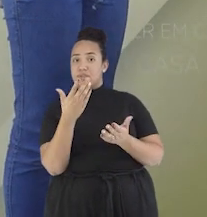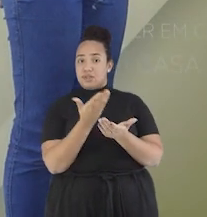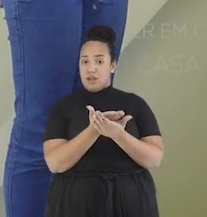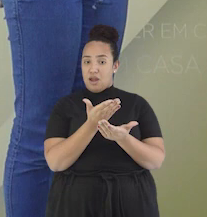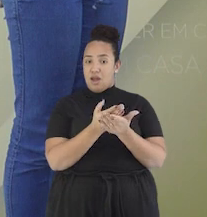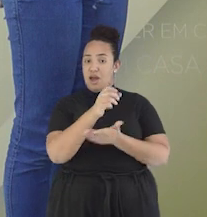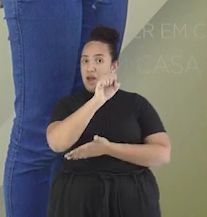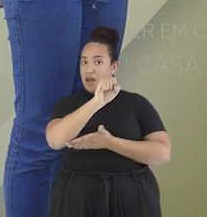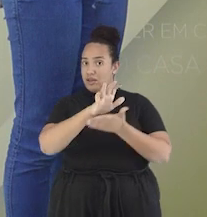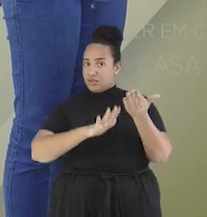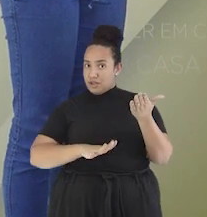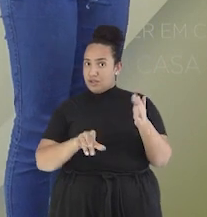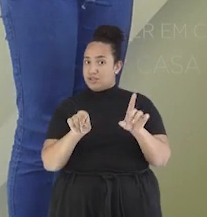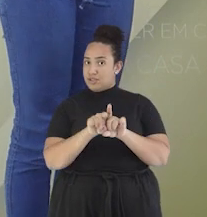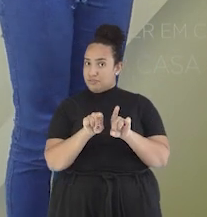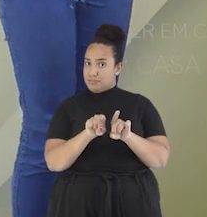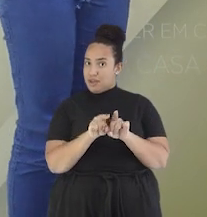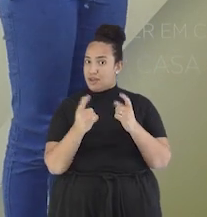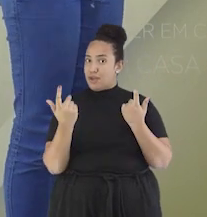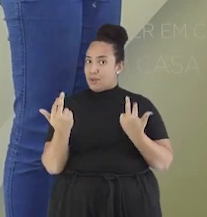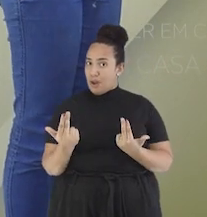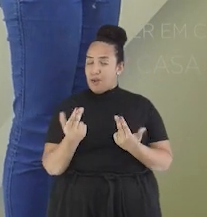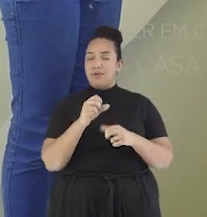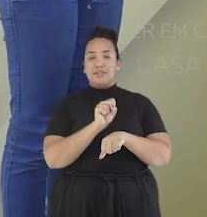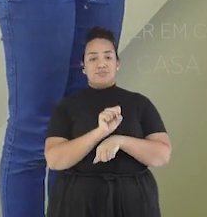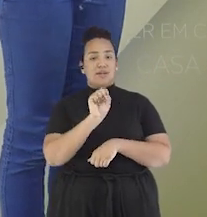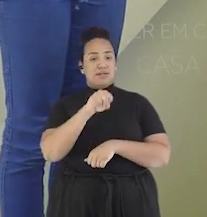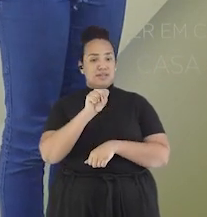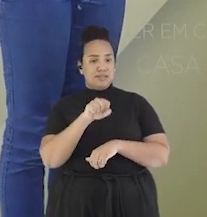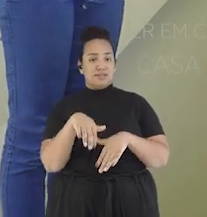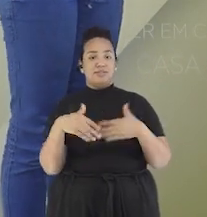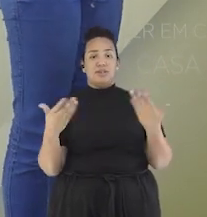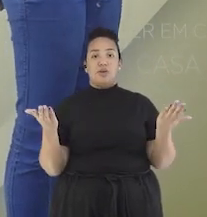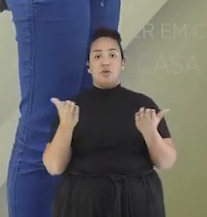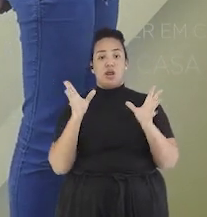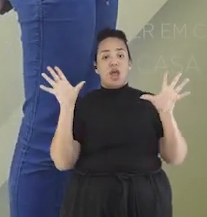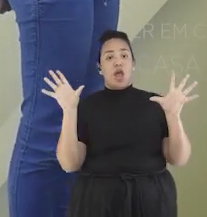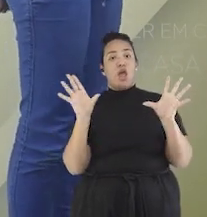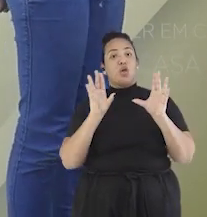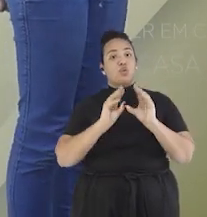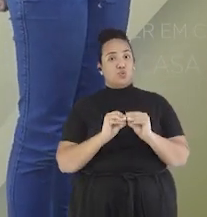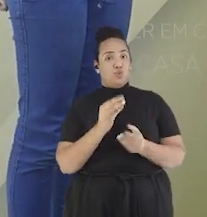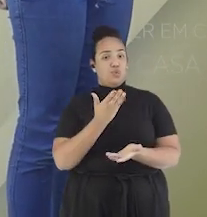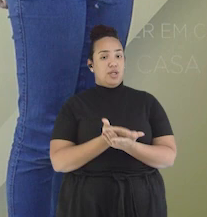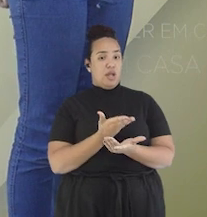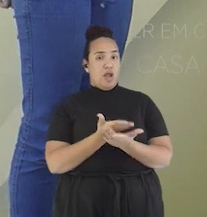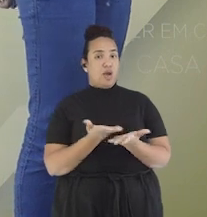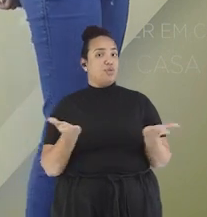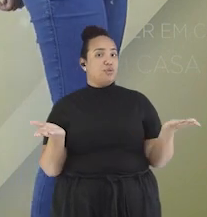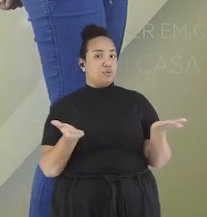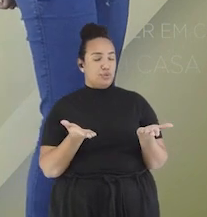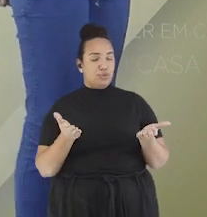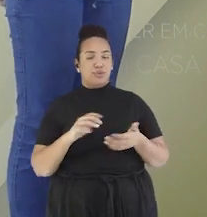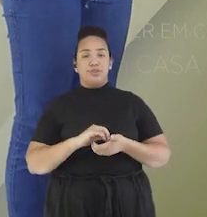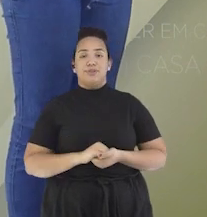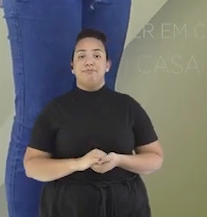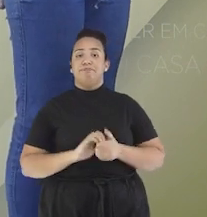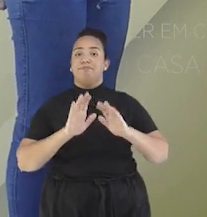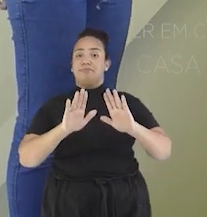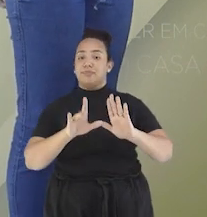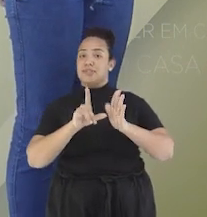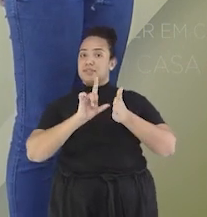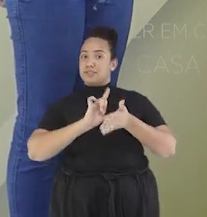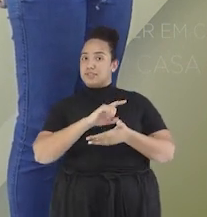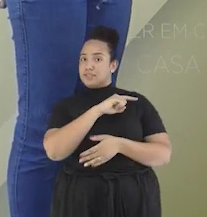fez as atividades? Eu espero que sim. Agora vamos ver um resumo do que você aprendeu na aula de hoje. Mas antes